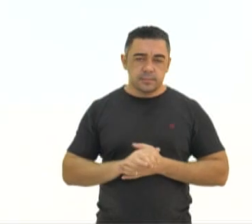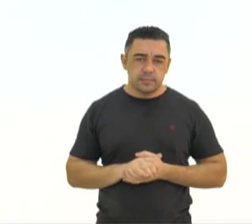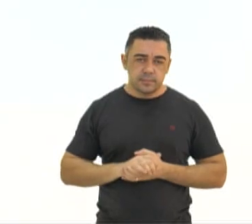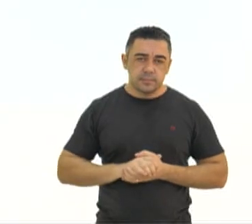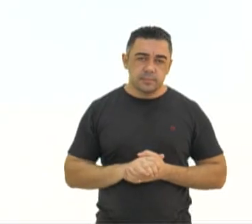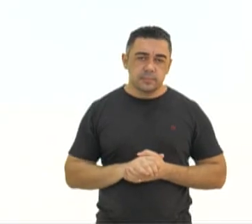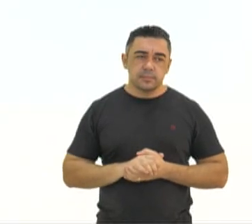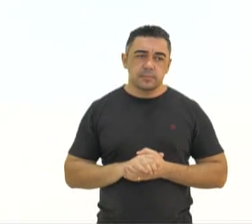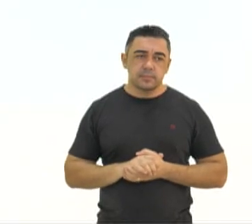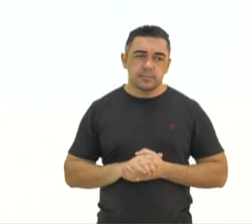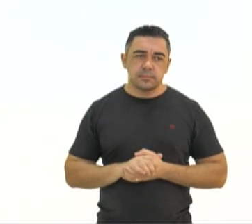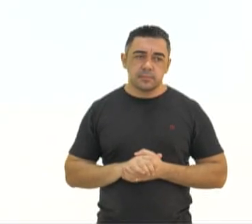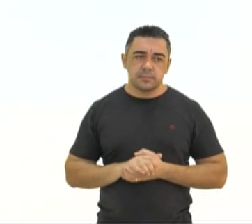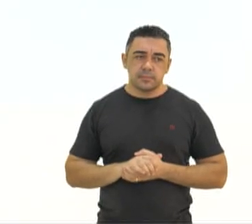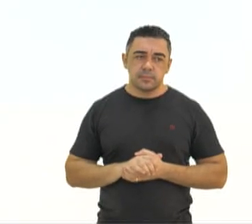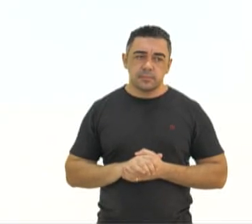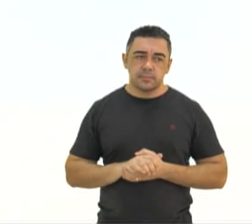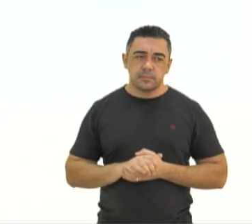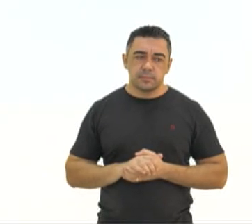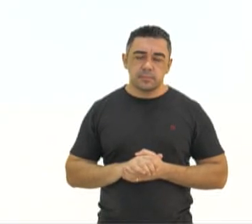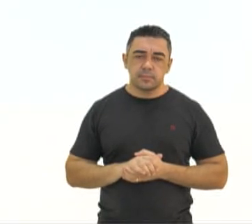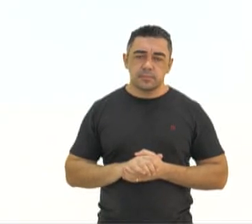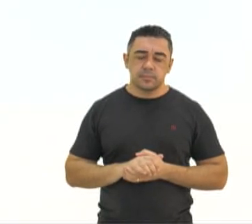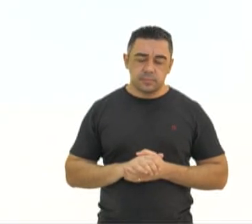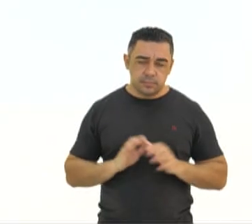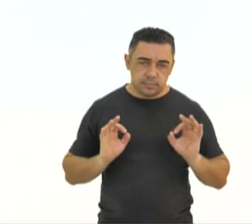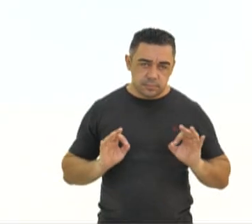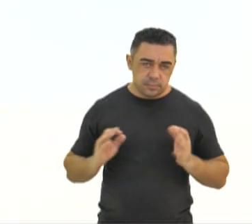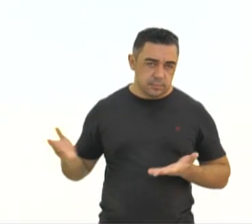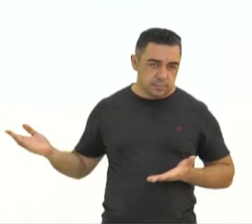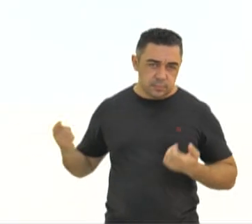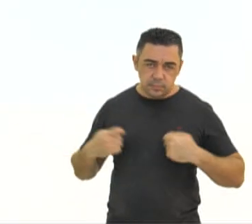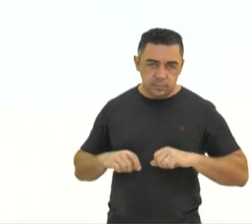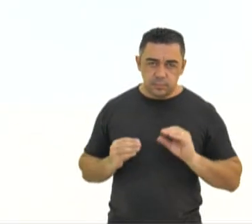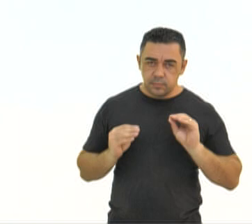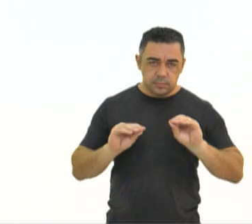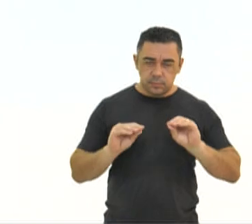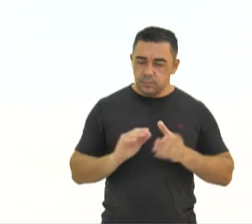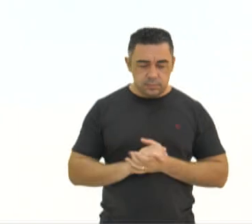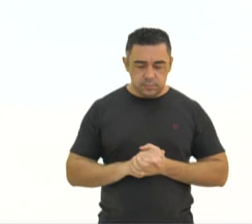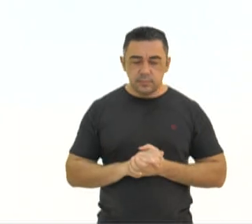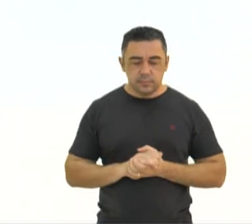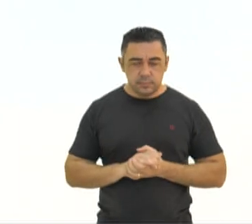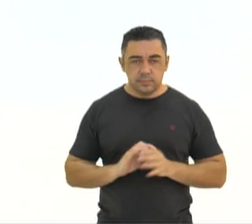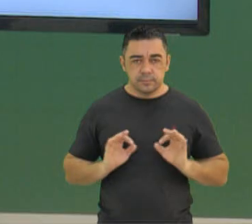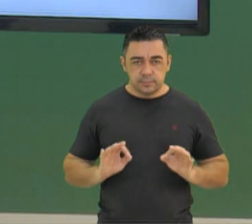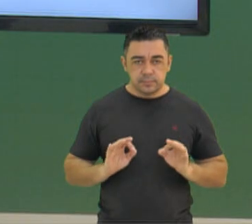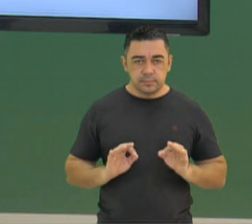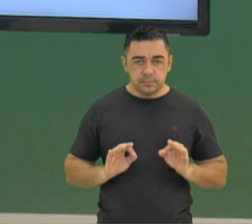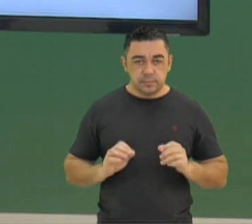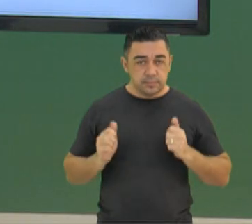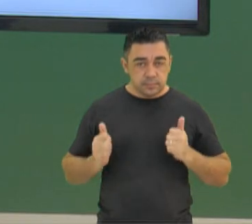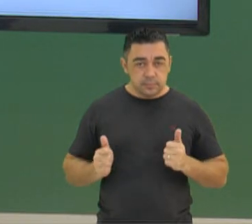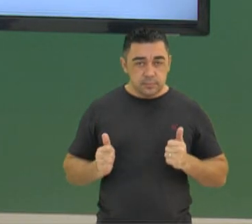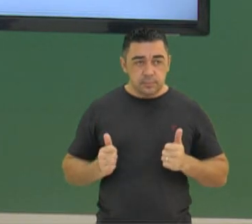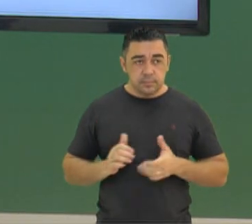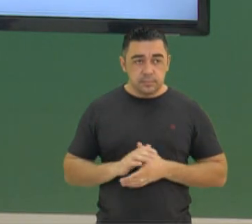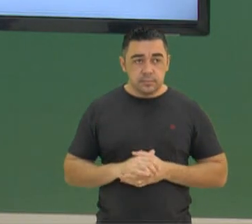3 igual a 7 e os demais dividido por 3 igual a 1, que não precisam aparecer na frente da incógnita. Tudo